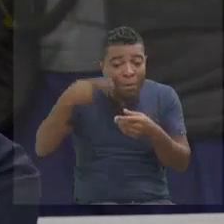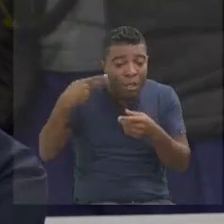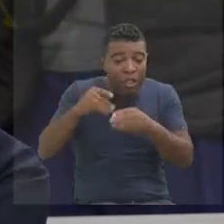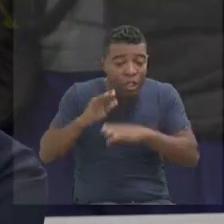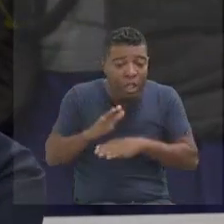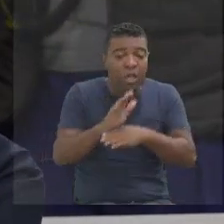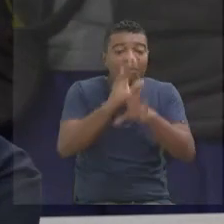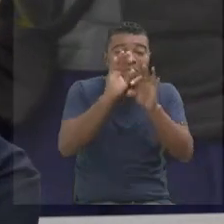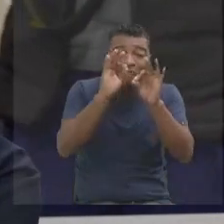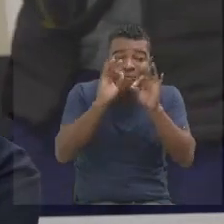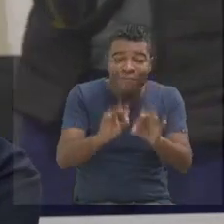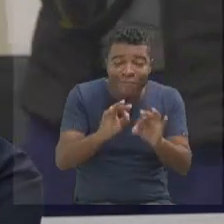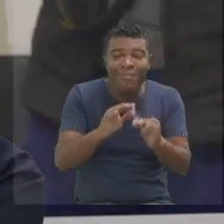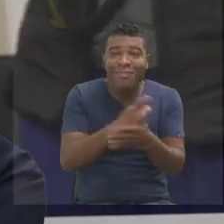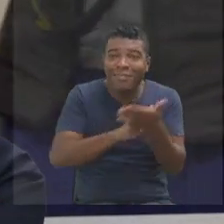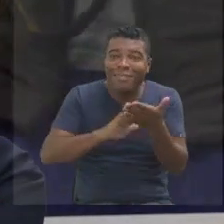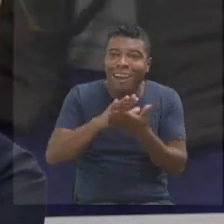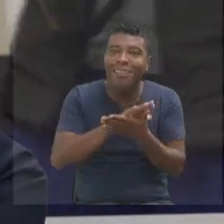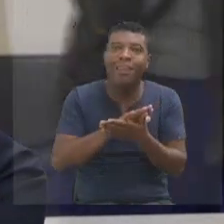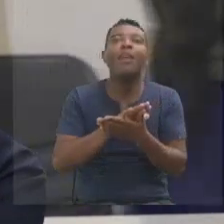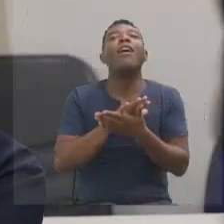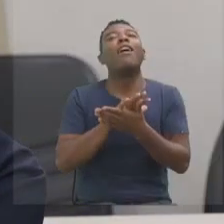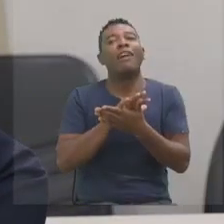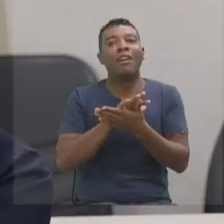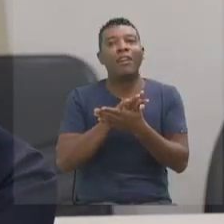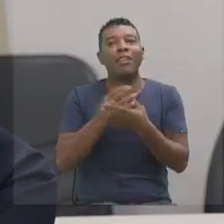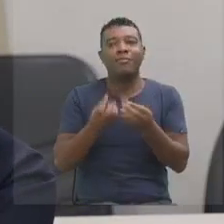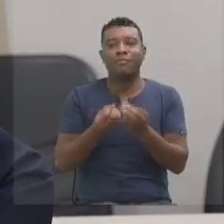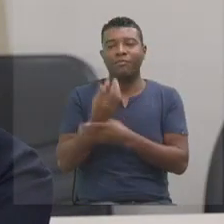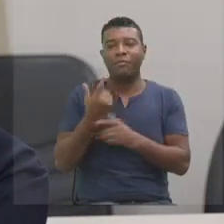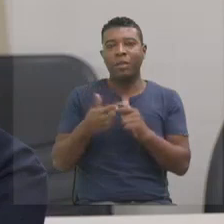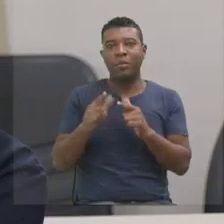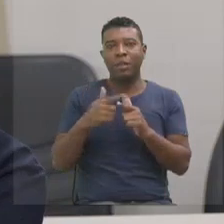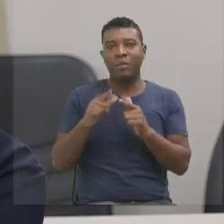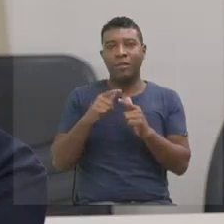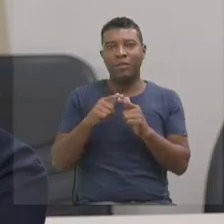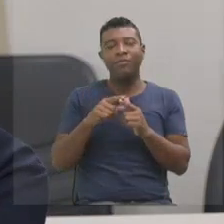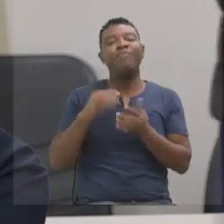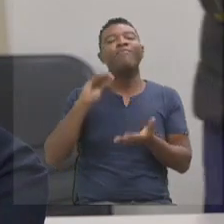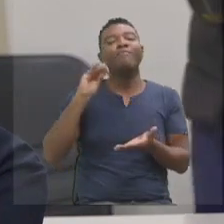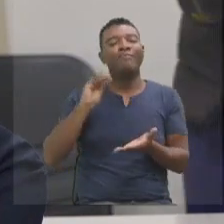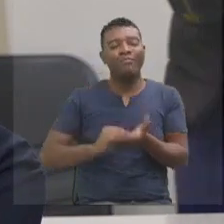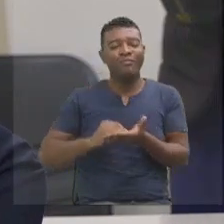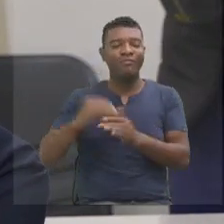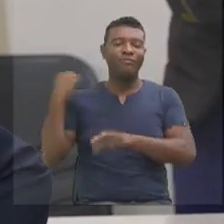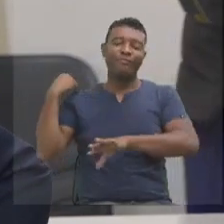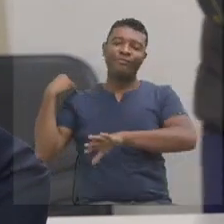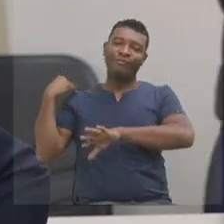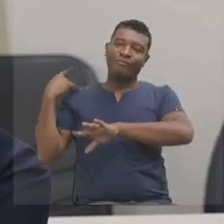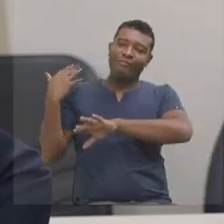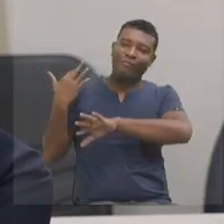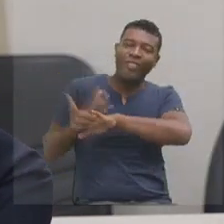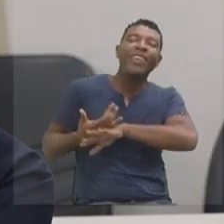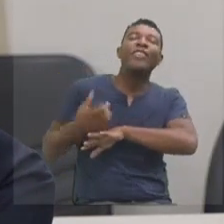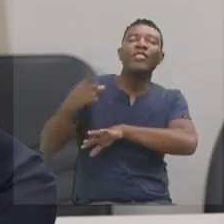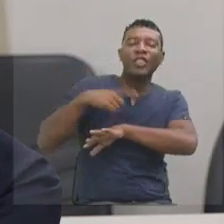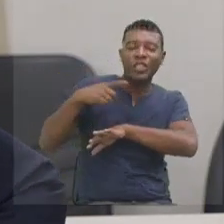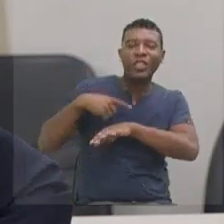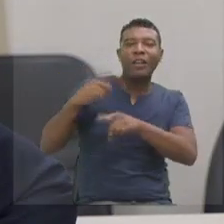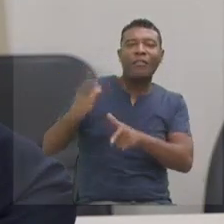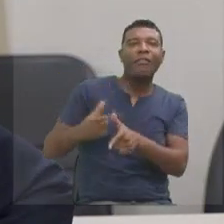e orçamentário gera a gente historicamente tinha um déficit no fundo a gente prometia